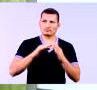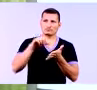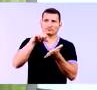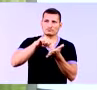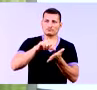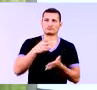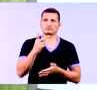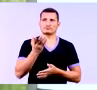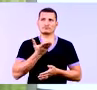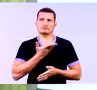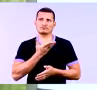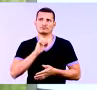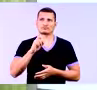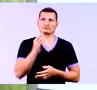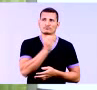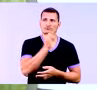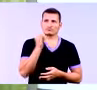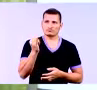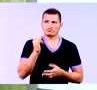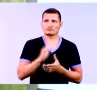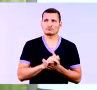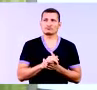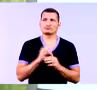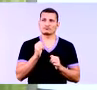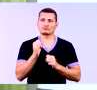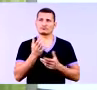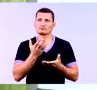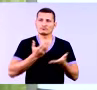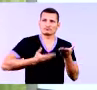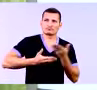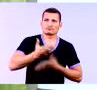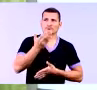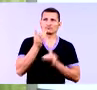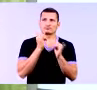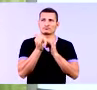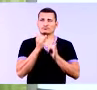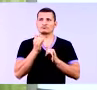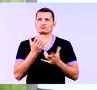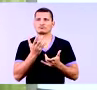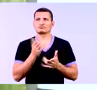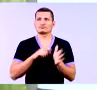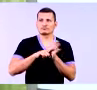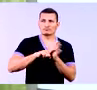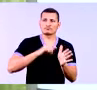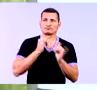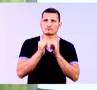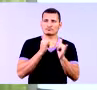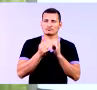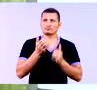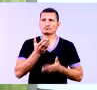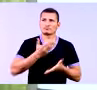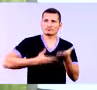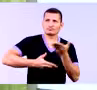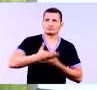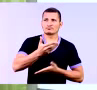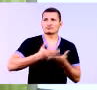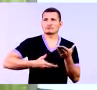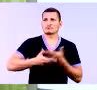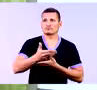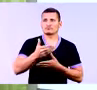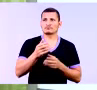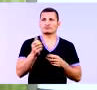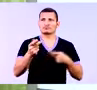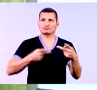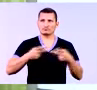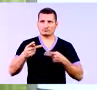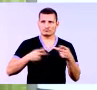amigos ou com o tutor, trabalhe no trocar informação, buscar informação relacionada ao